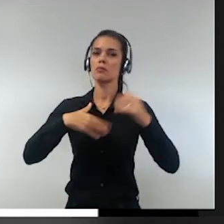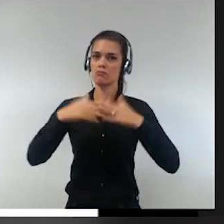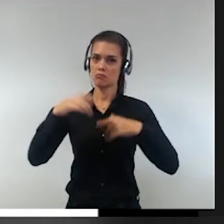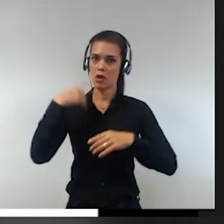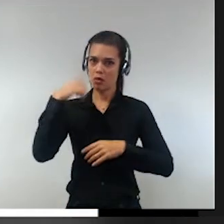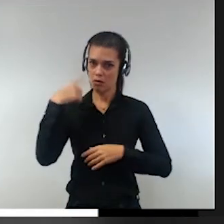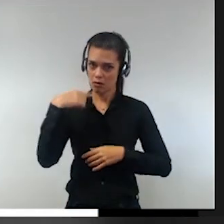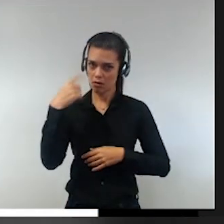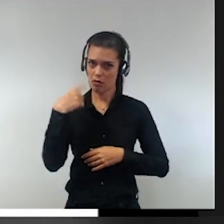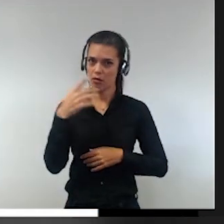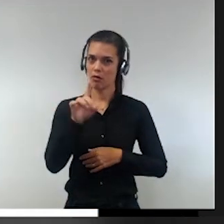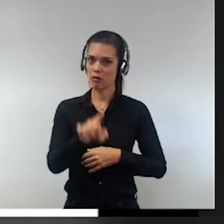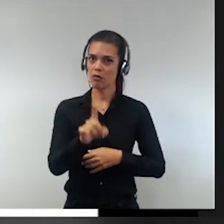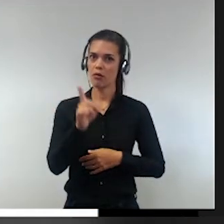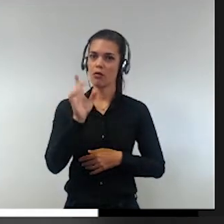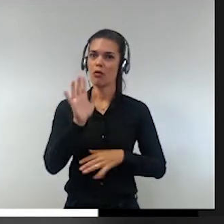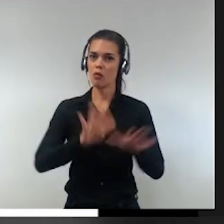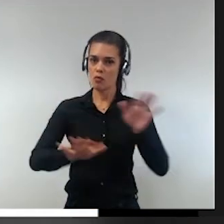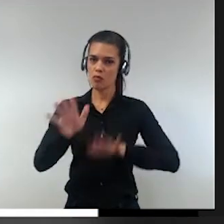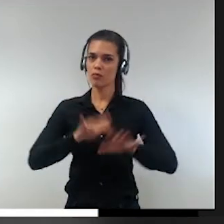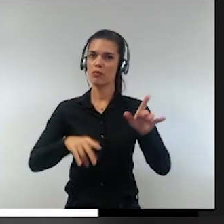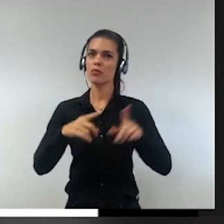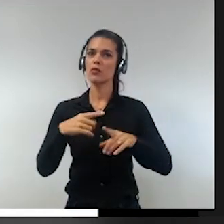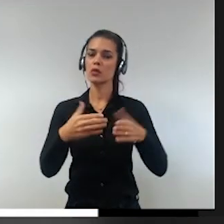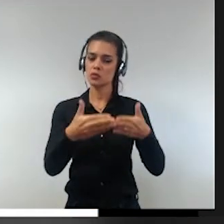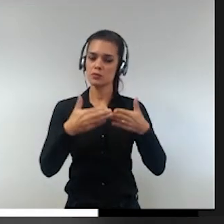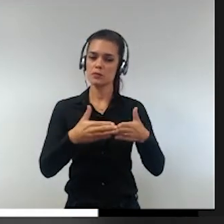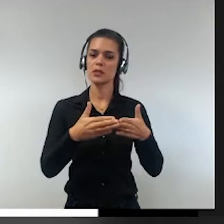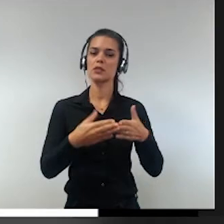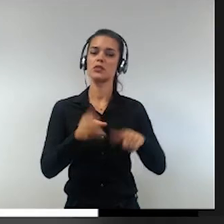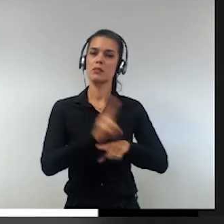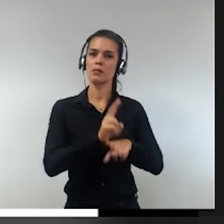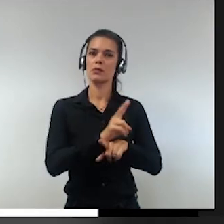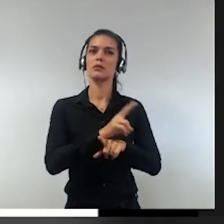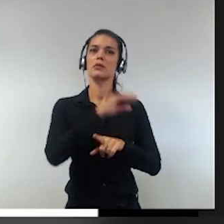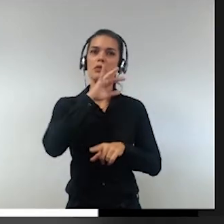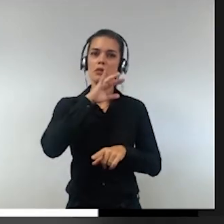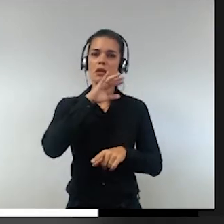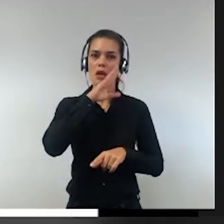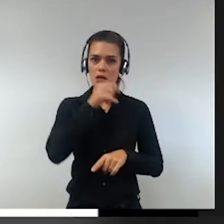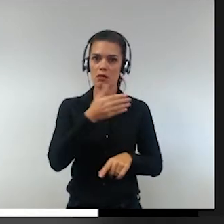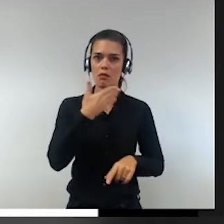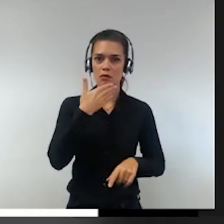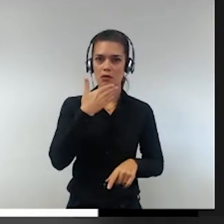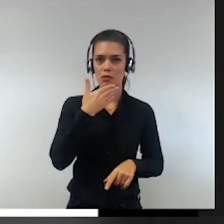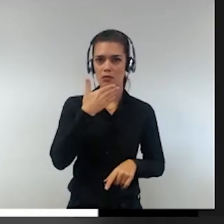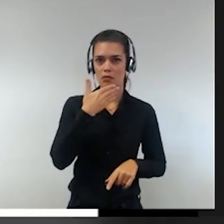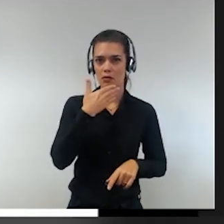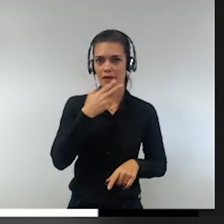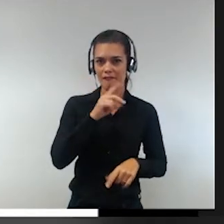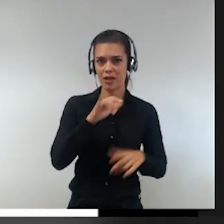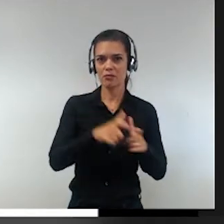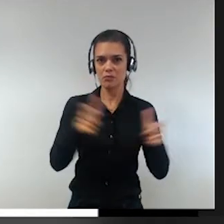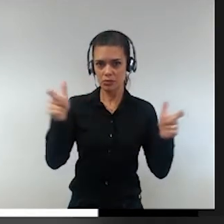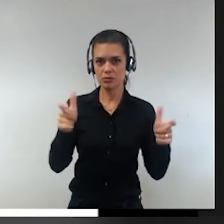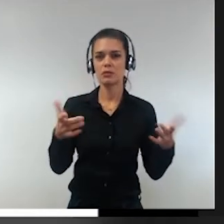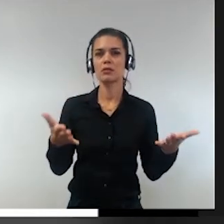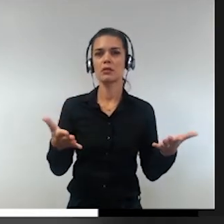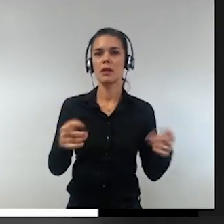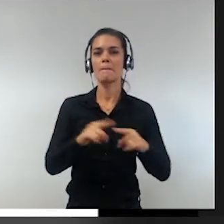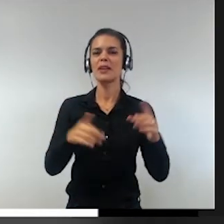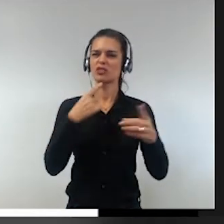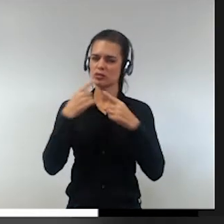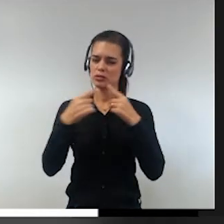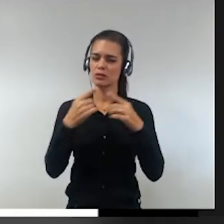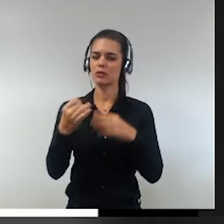que a luta pelos animais avança, as demandas, os conflitos vão ser grandes, o que abre o mercado para os colegas. Mas o diálogo é sempre